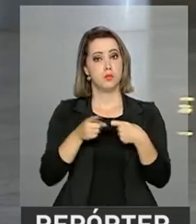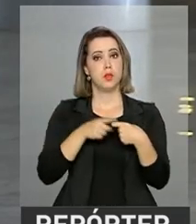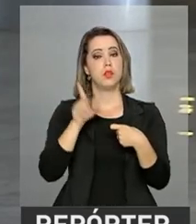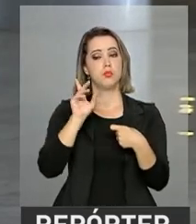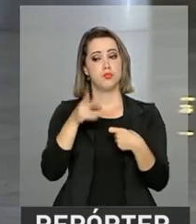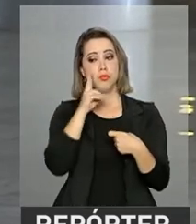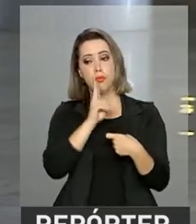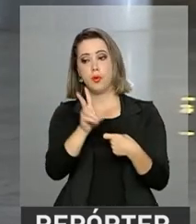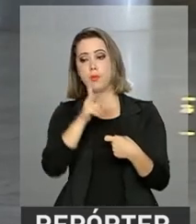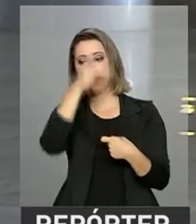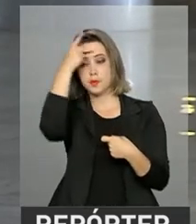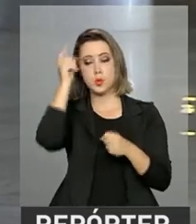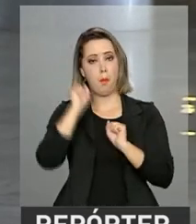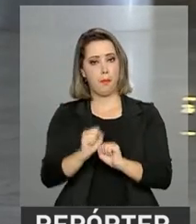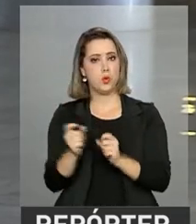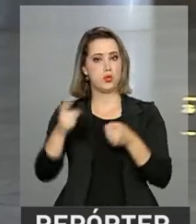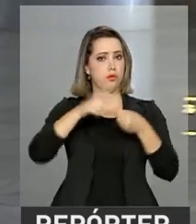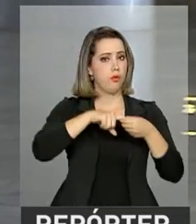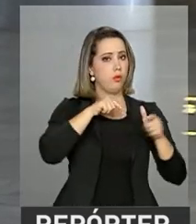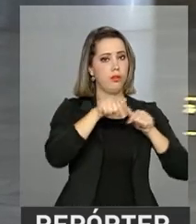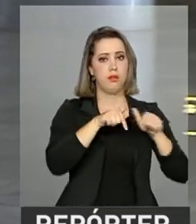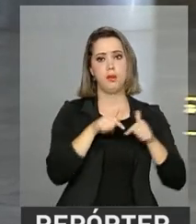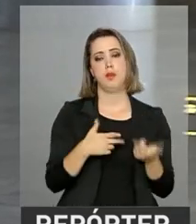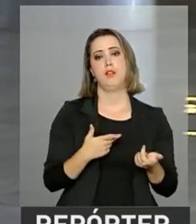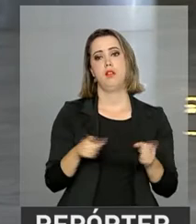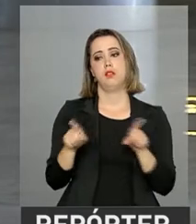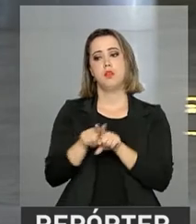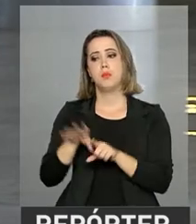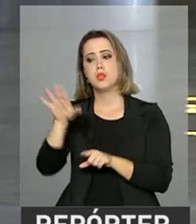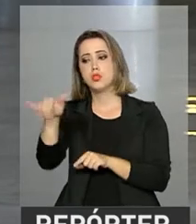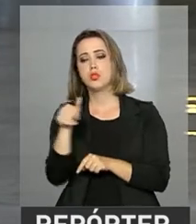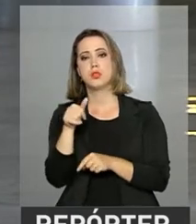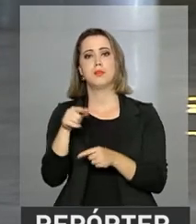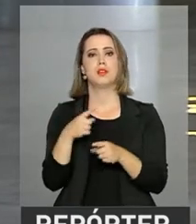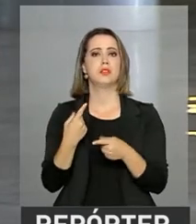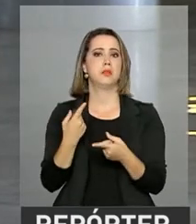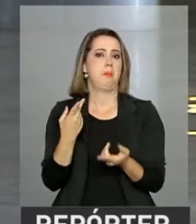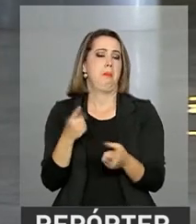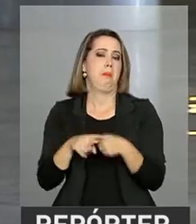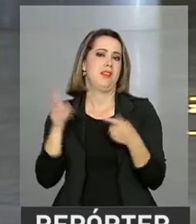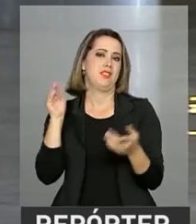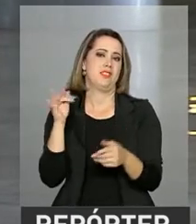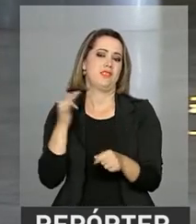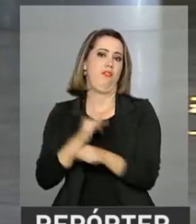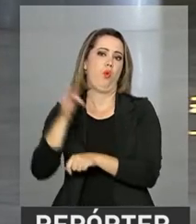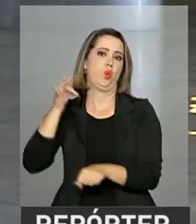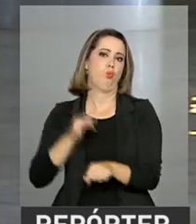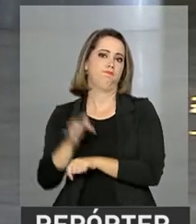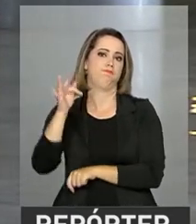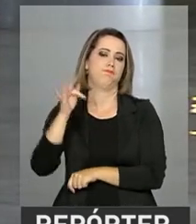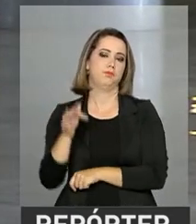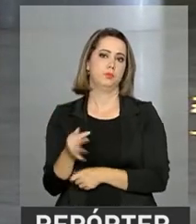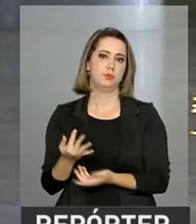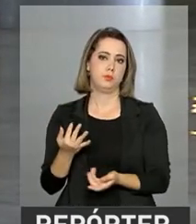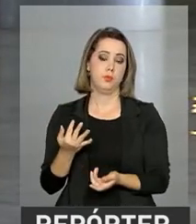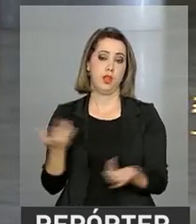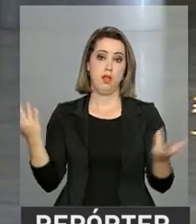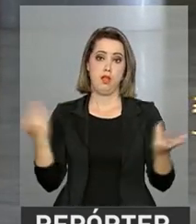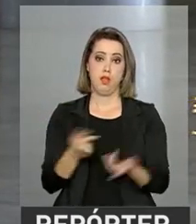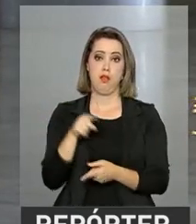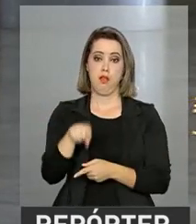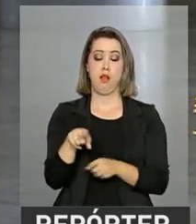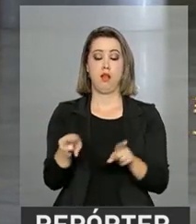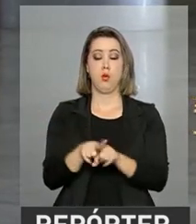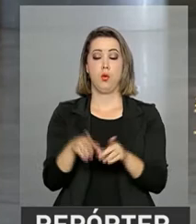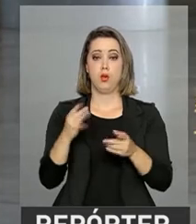aptas para voltar ao trabalho há também pessoas que foram chamadas mas não compareceram à perícia nesse primeiro momento o inss